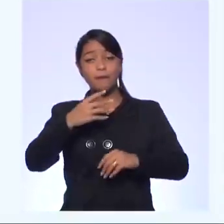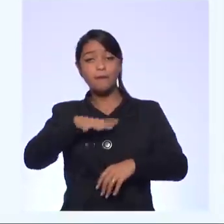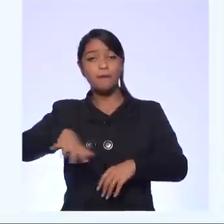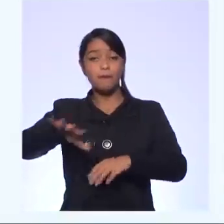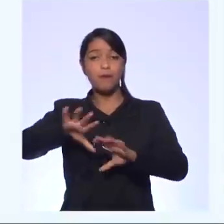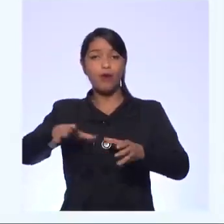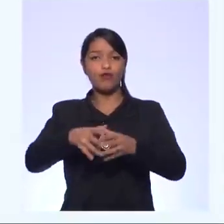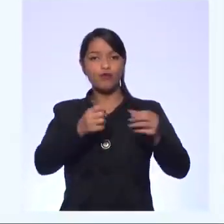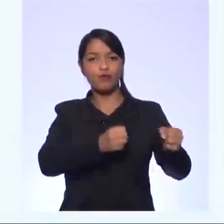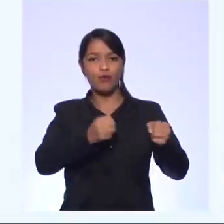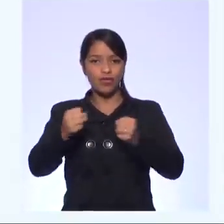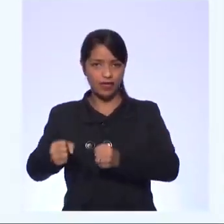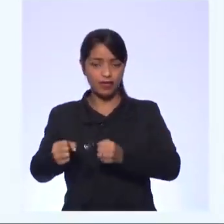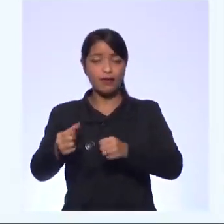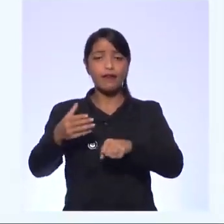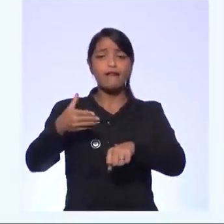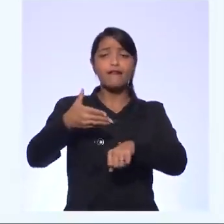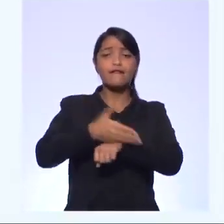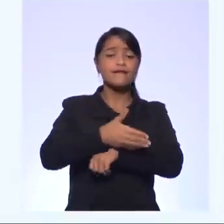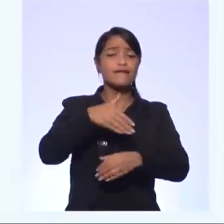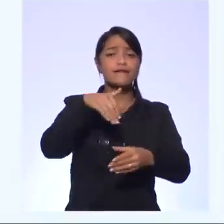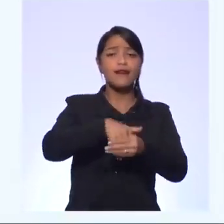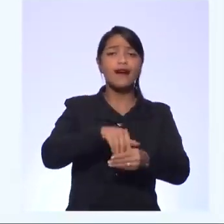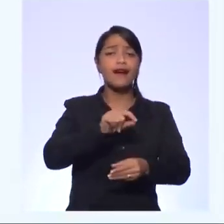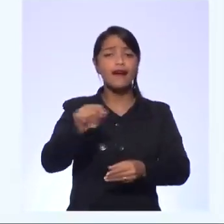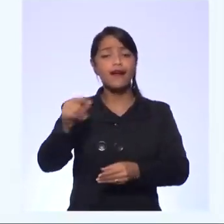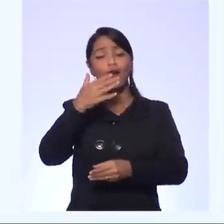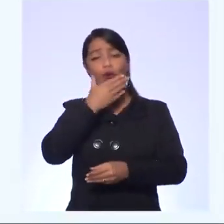são os homens e mulheres acima de 18 anos.